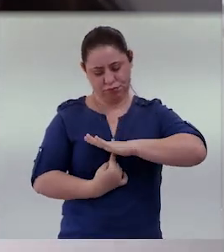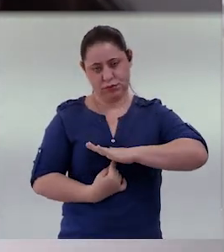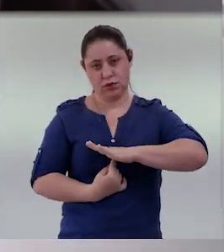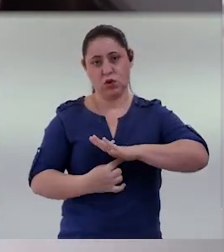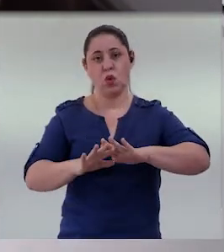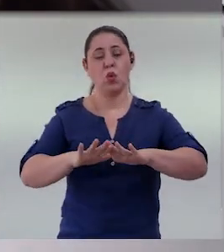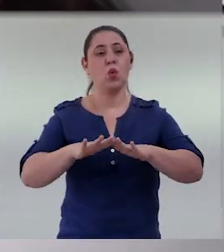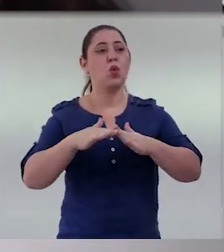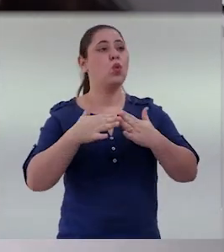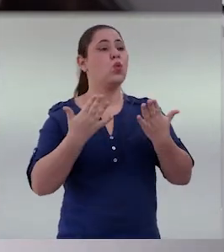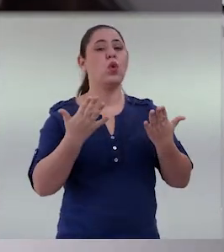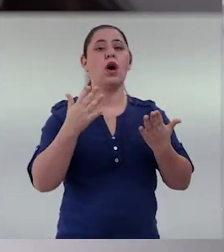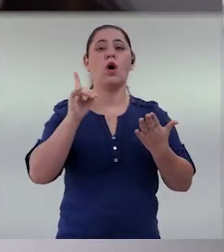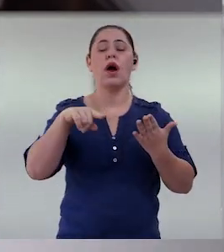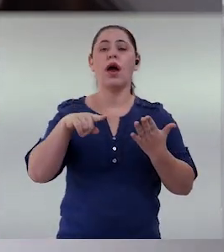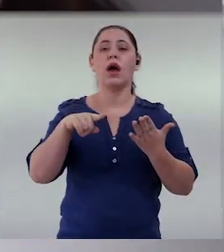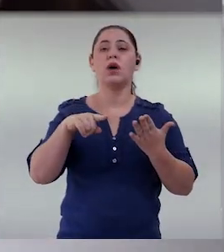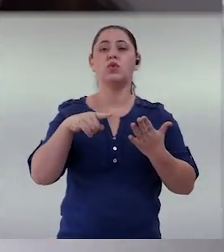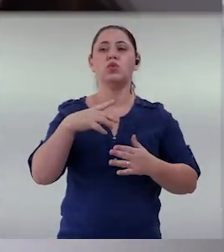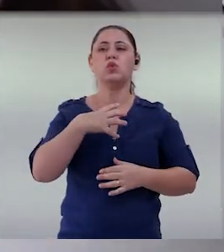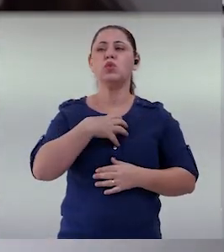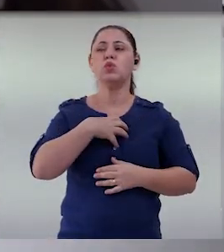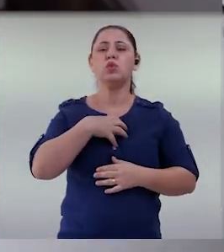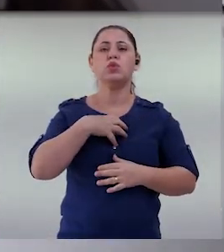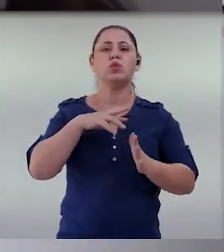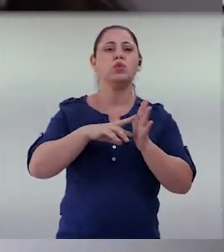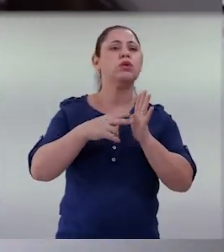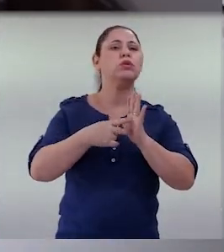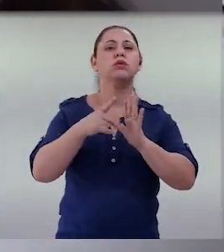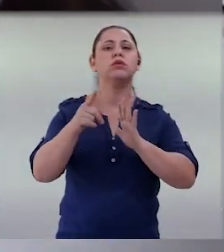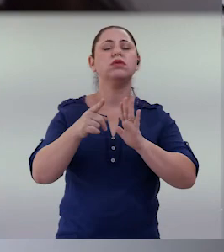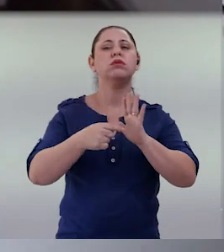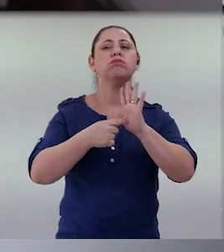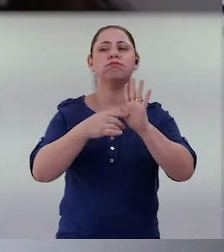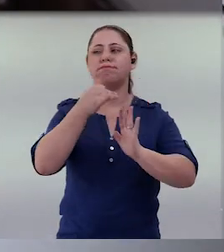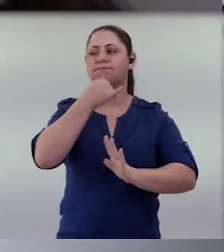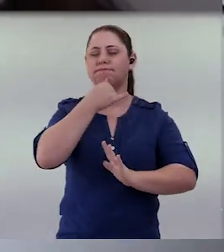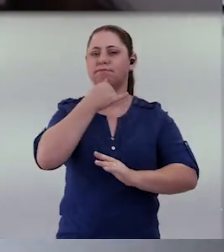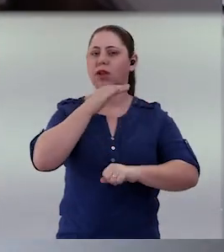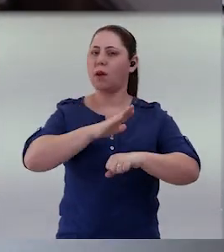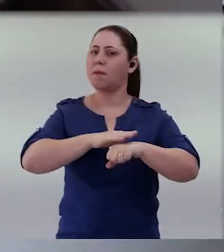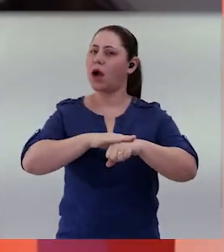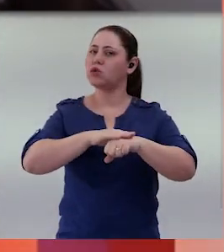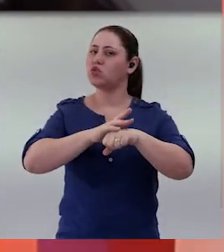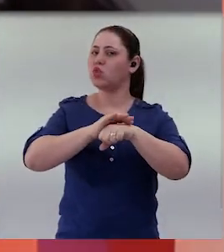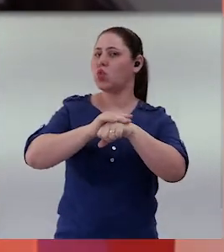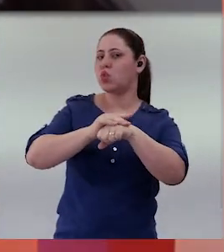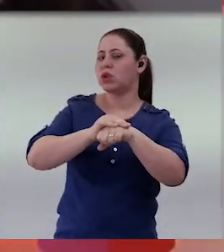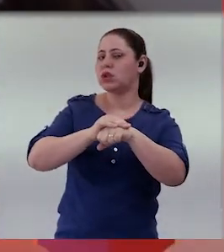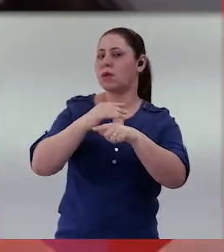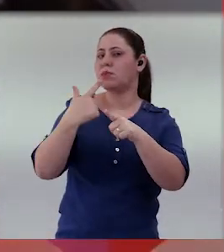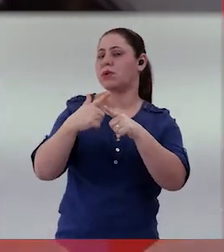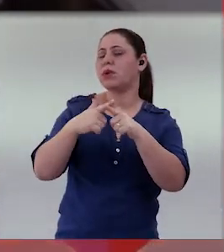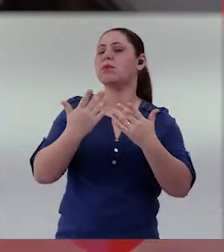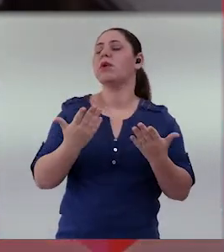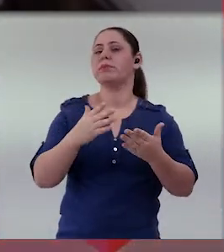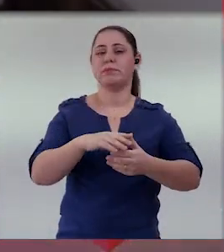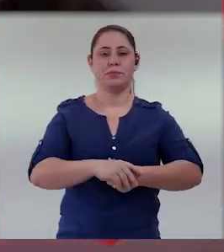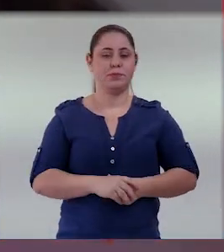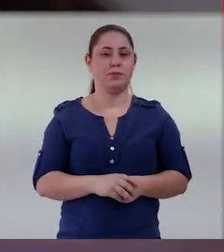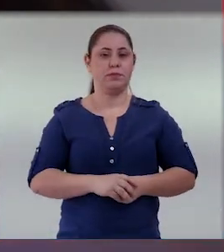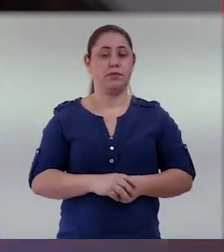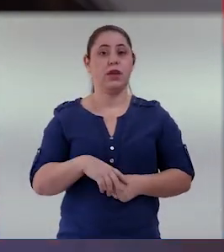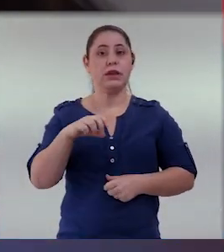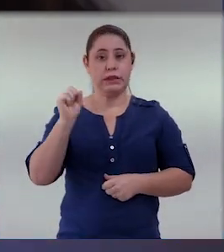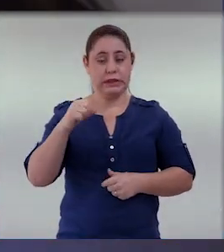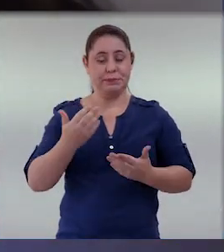tristes ou deprimidas. E quais seriam esses sinais de que a tristeza se transformou em algo mais patológico, em algo